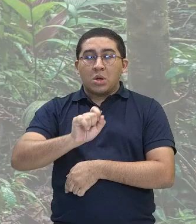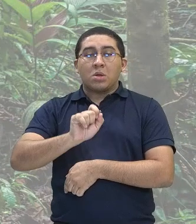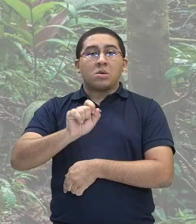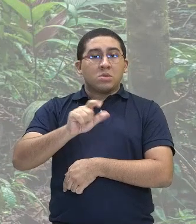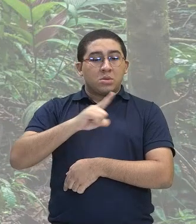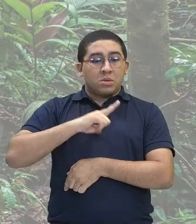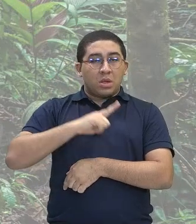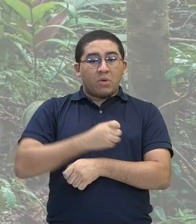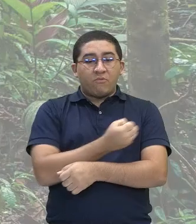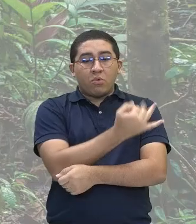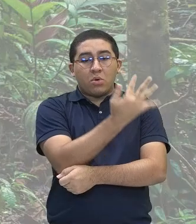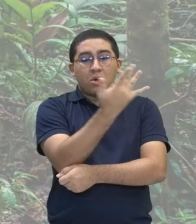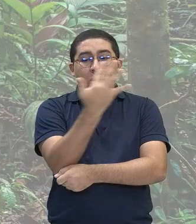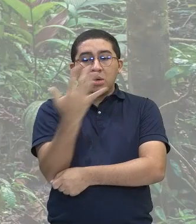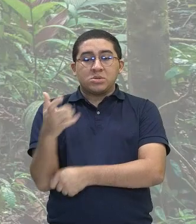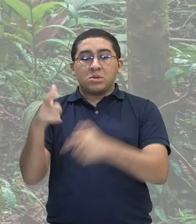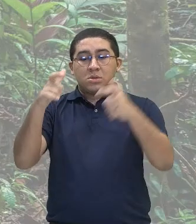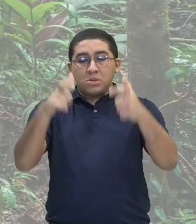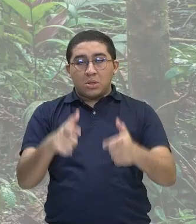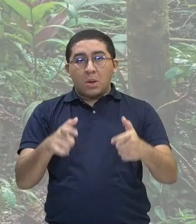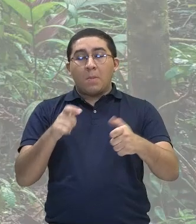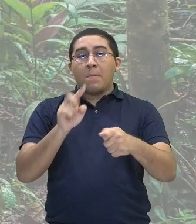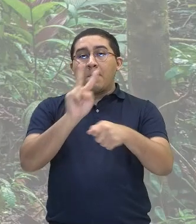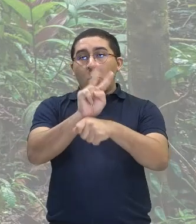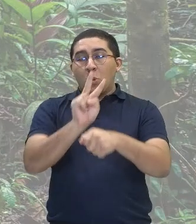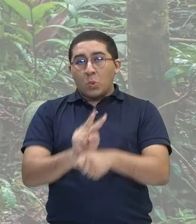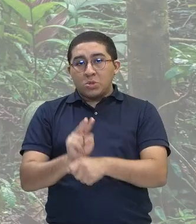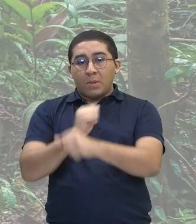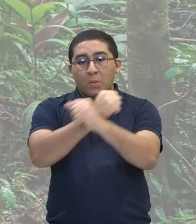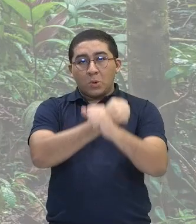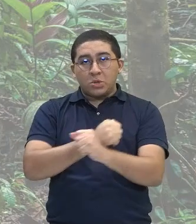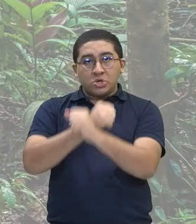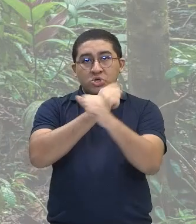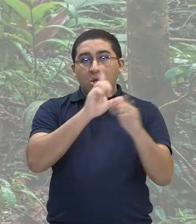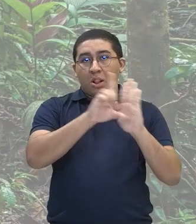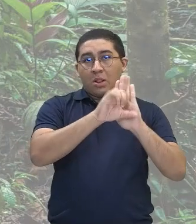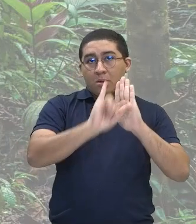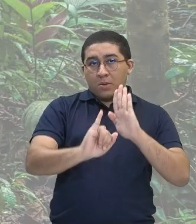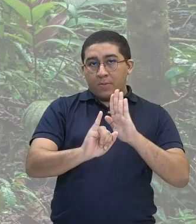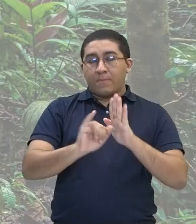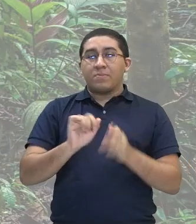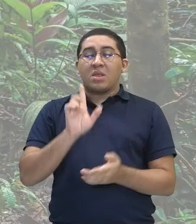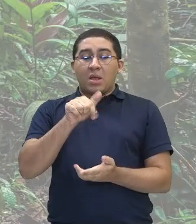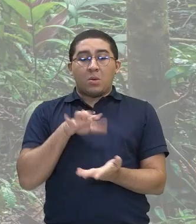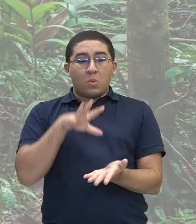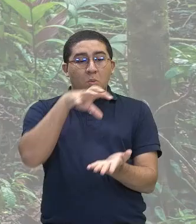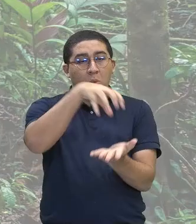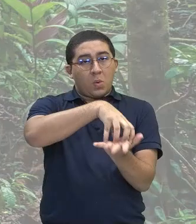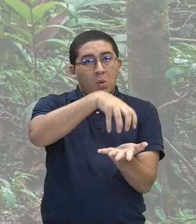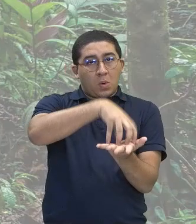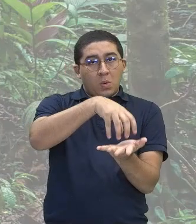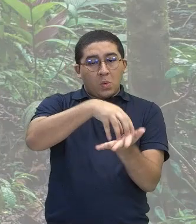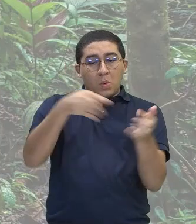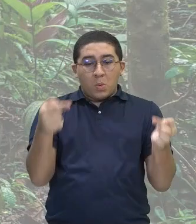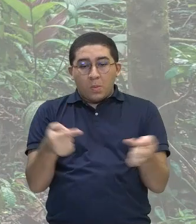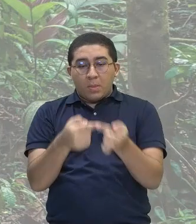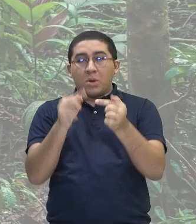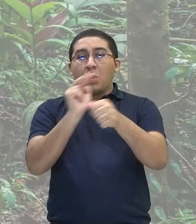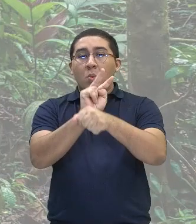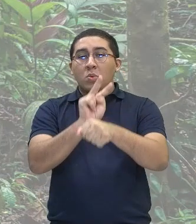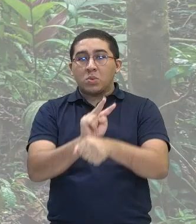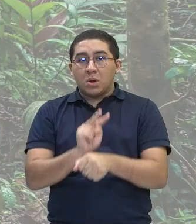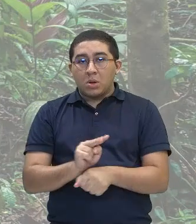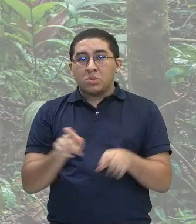conservação. Esse órgão, ele é o órgão federal responsável, né, o IBAMA, pela fiscalização